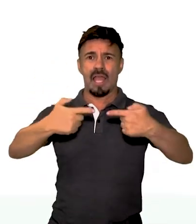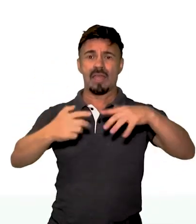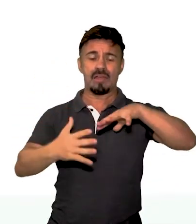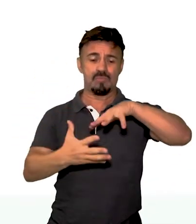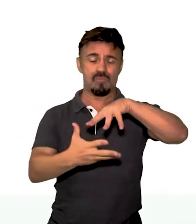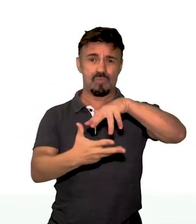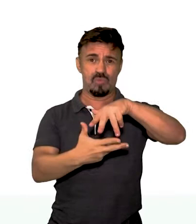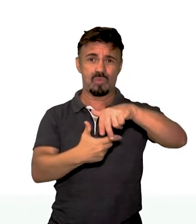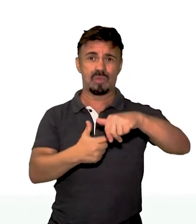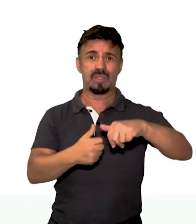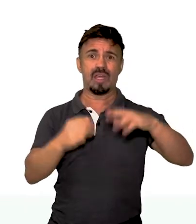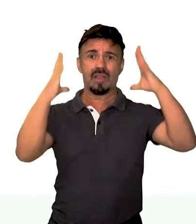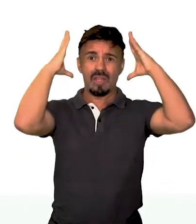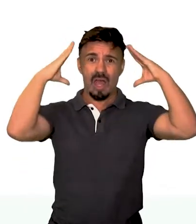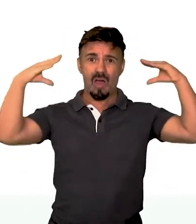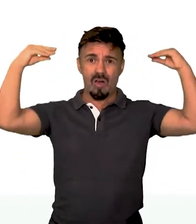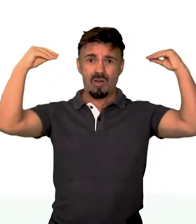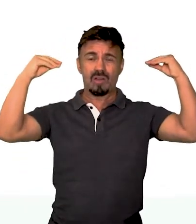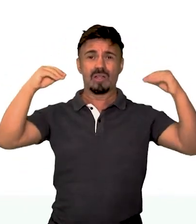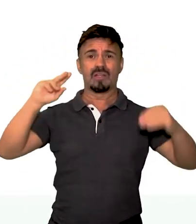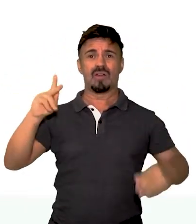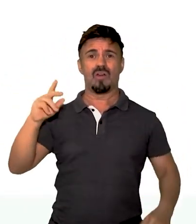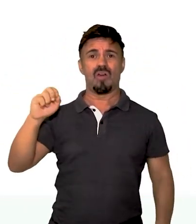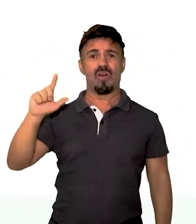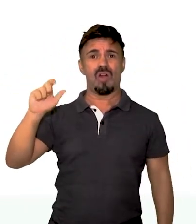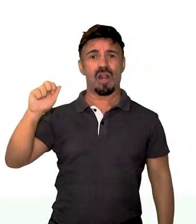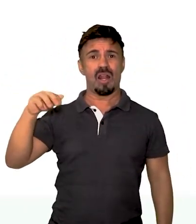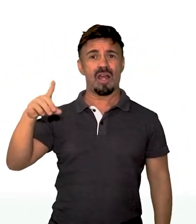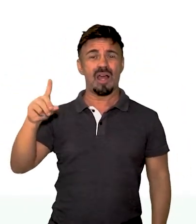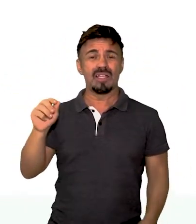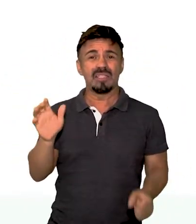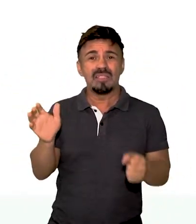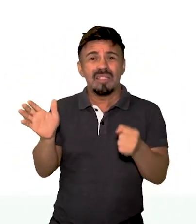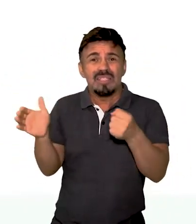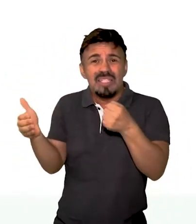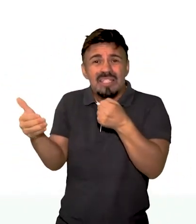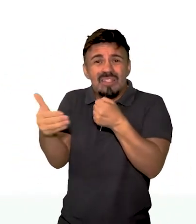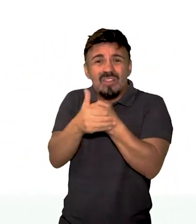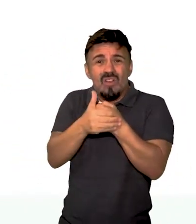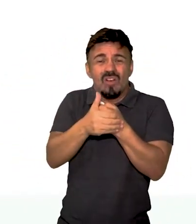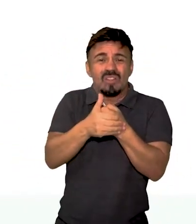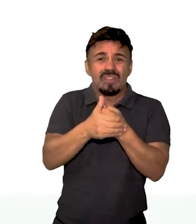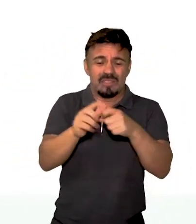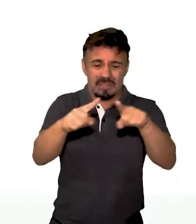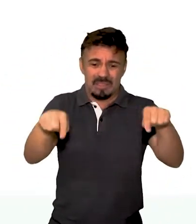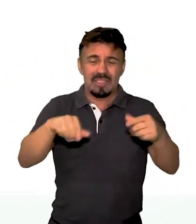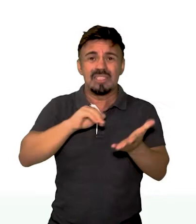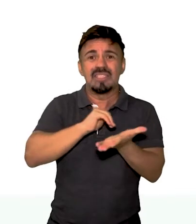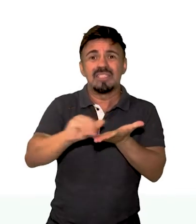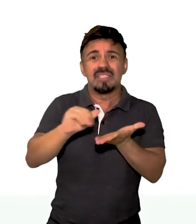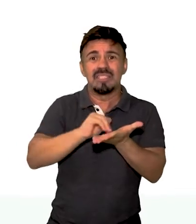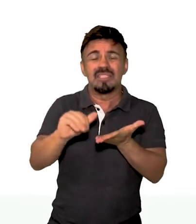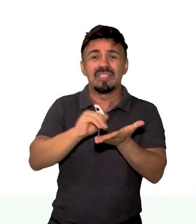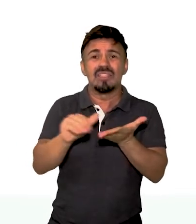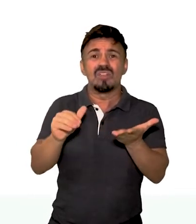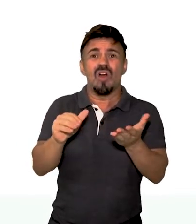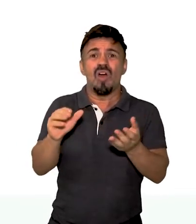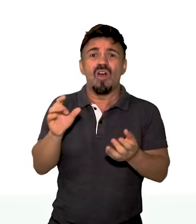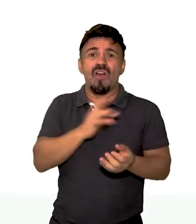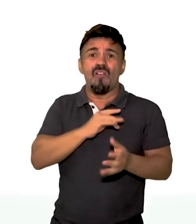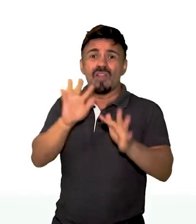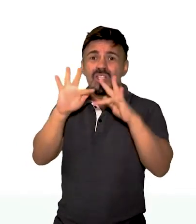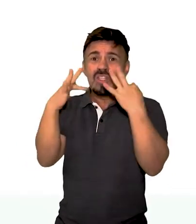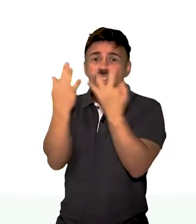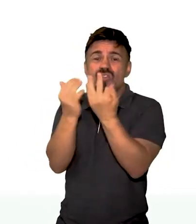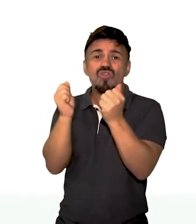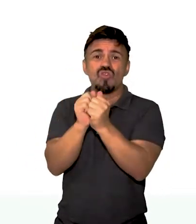na Holanda, e escreveu seu diário enquanto estava escondida em um escritório com a família, por medo de ser